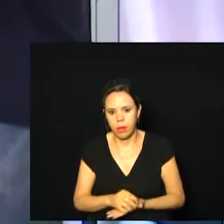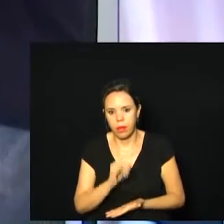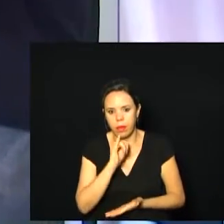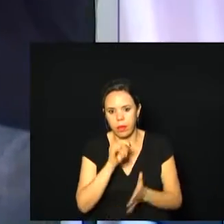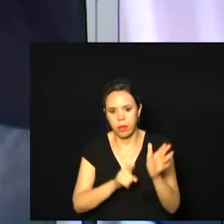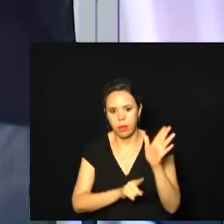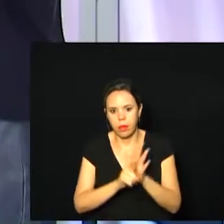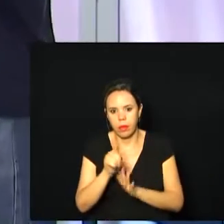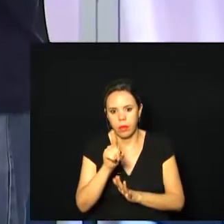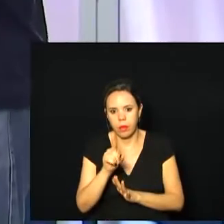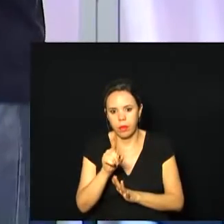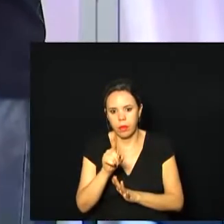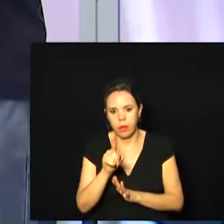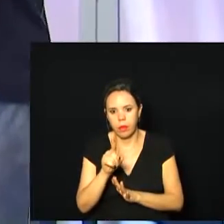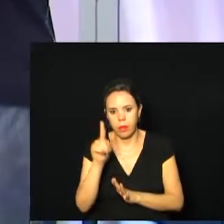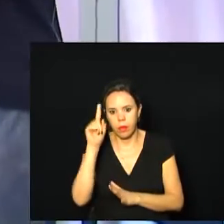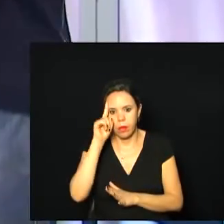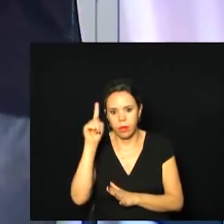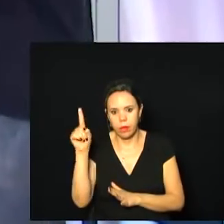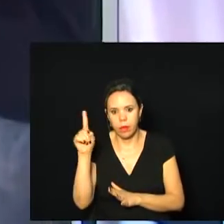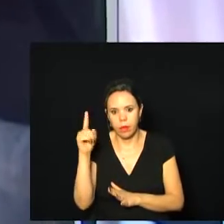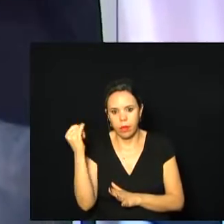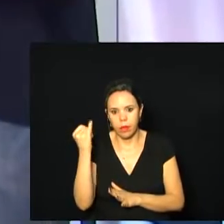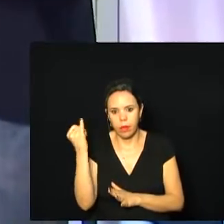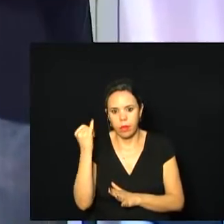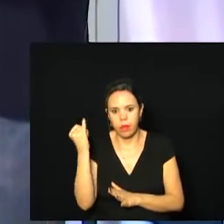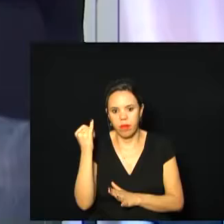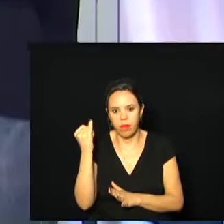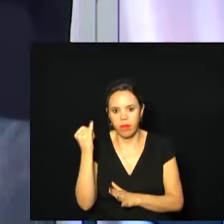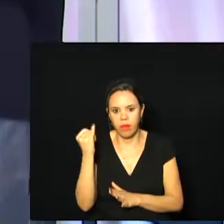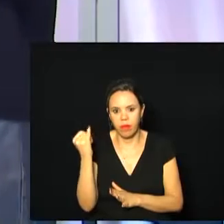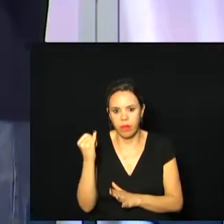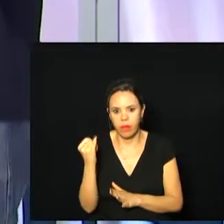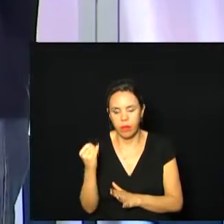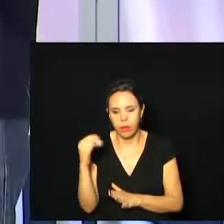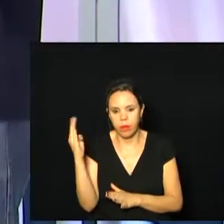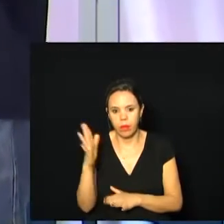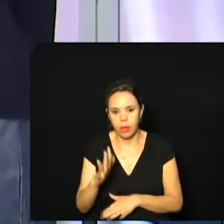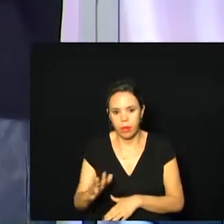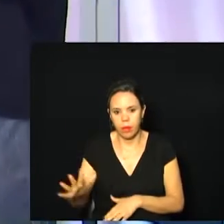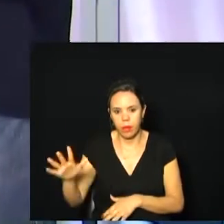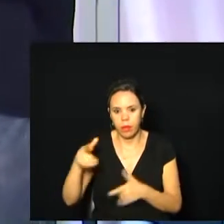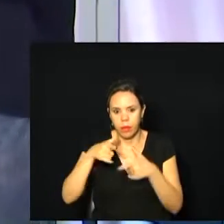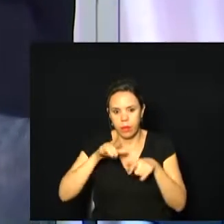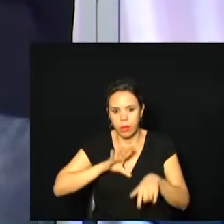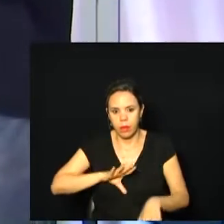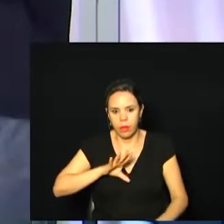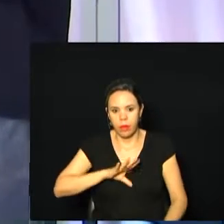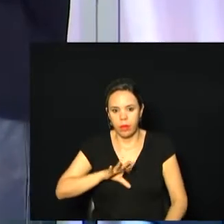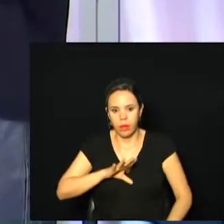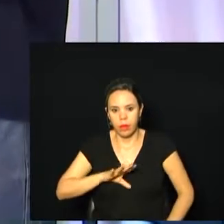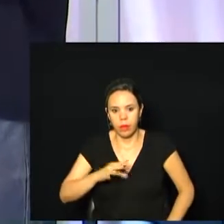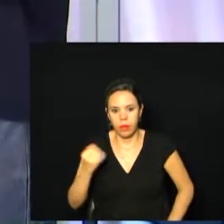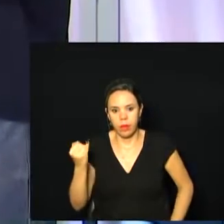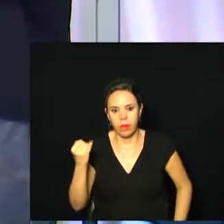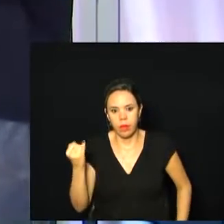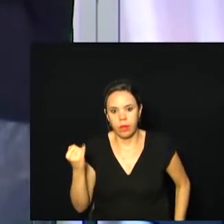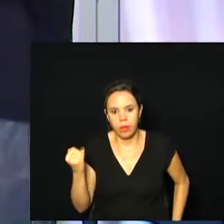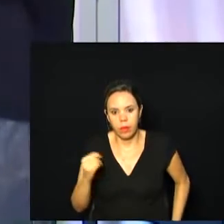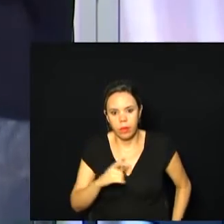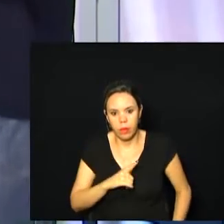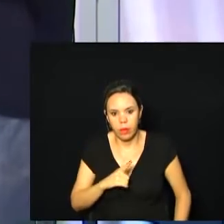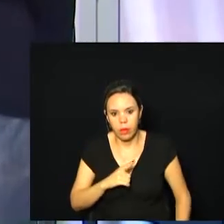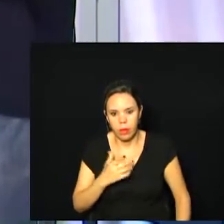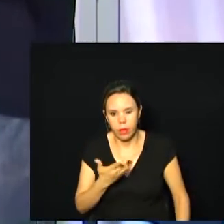algumas perguntas com relação a esse dia tão importante, né? Que é o Dia Nacional da Língua Portuguesa. Qual a importância de